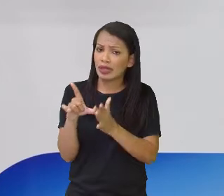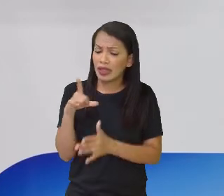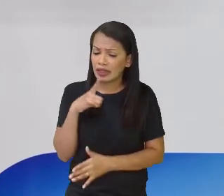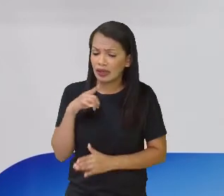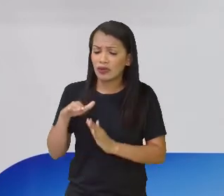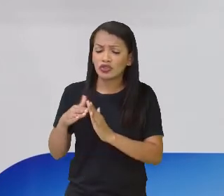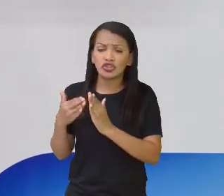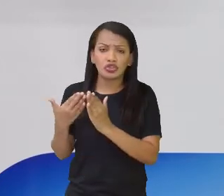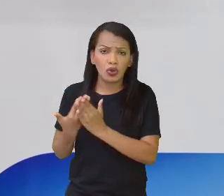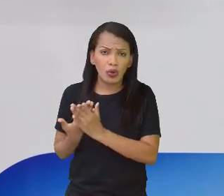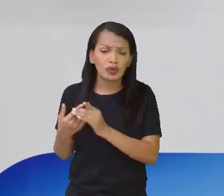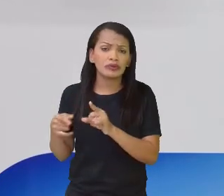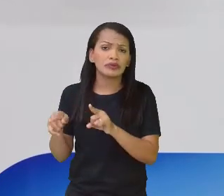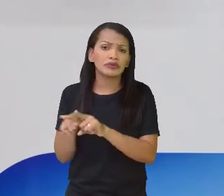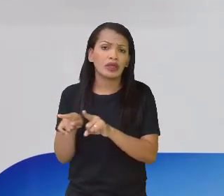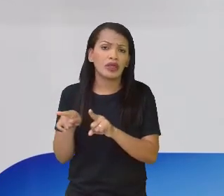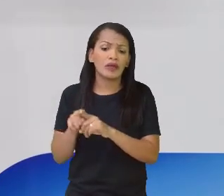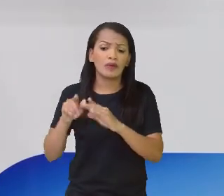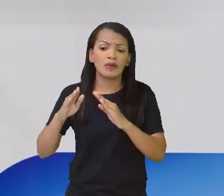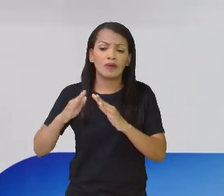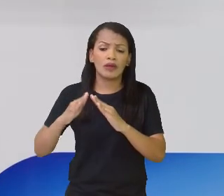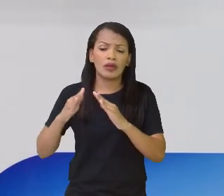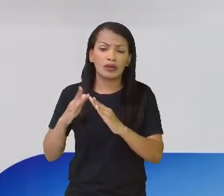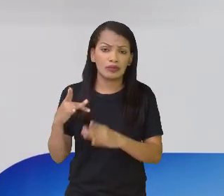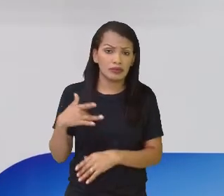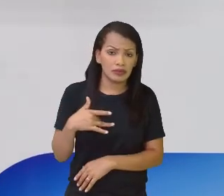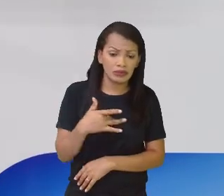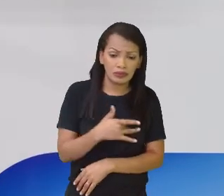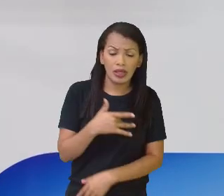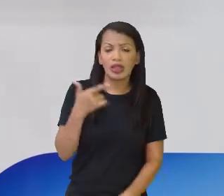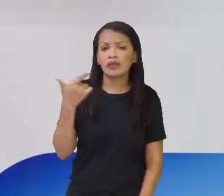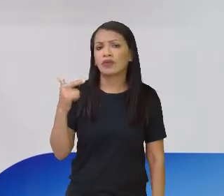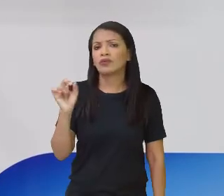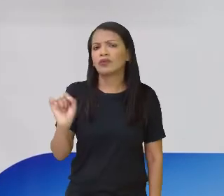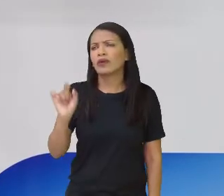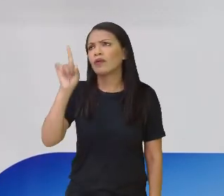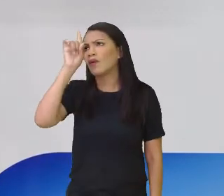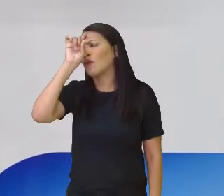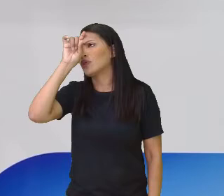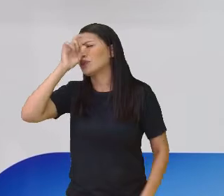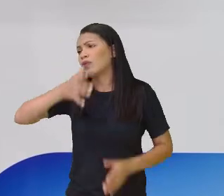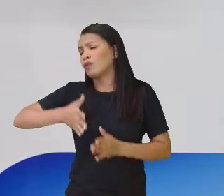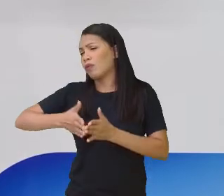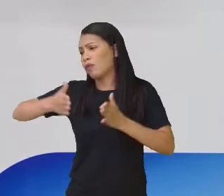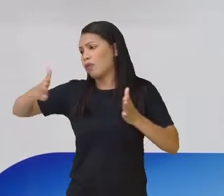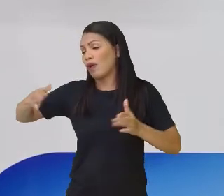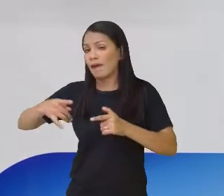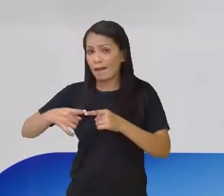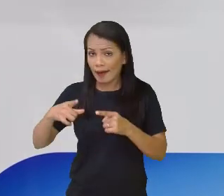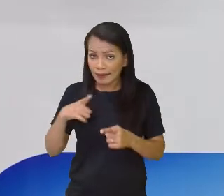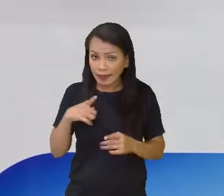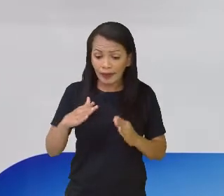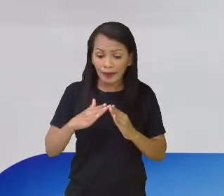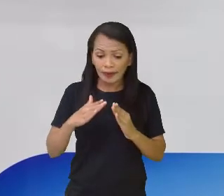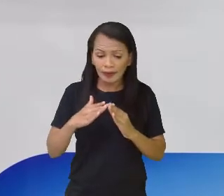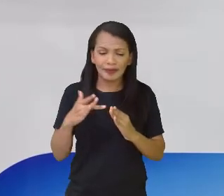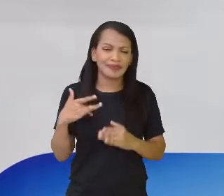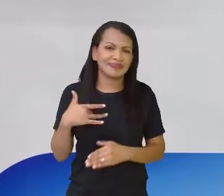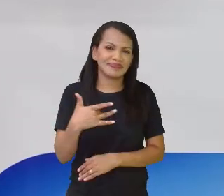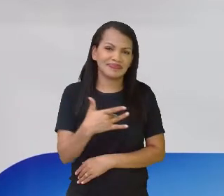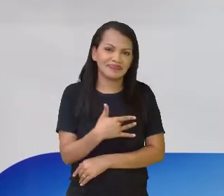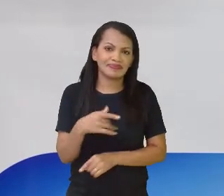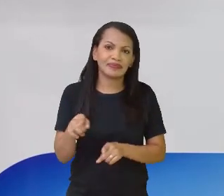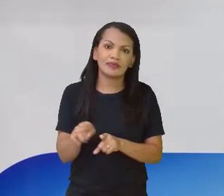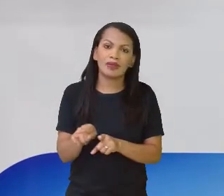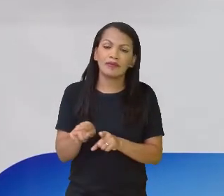escola, deve ter um posto de saúde, né? De repente não tem um hospital grande, mas tem um posto de saúde. Não tem a